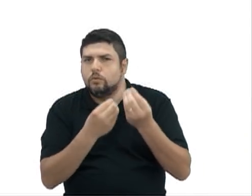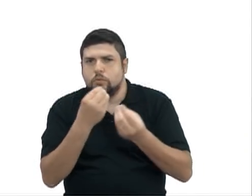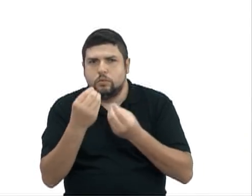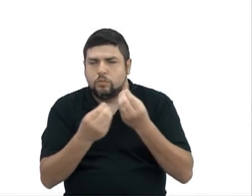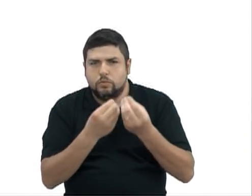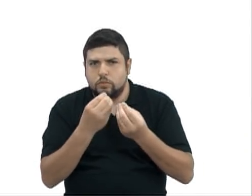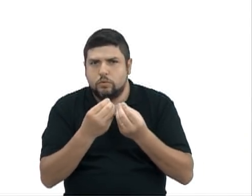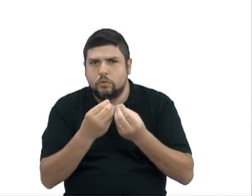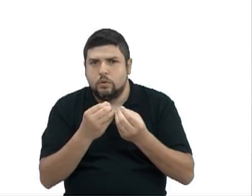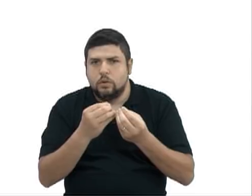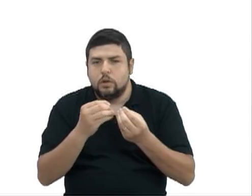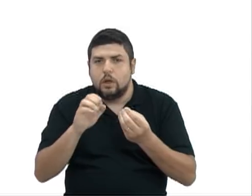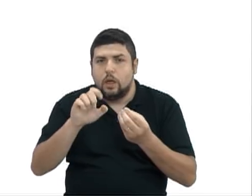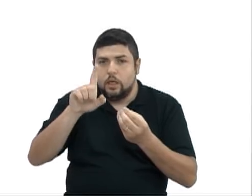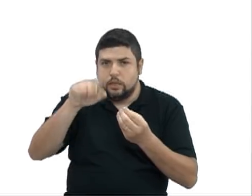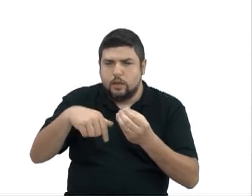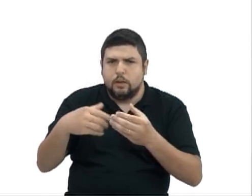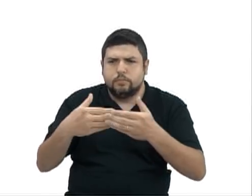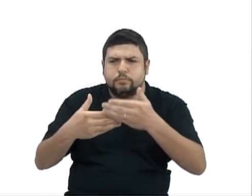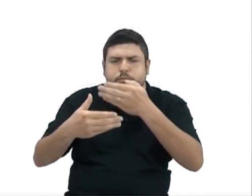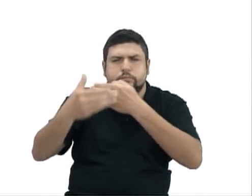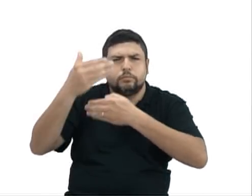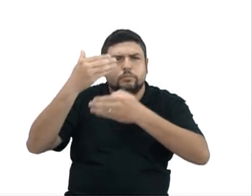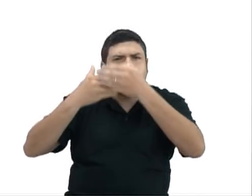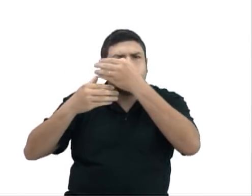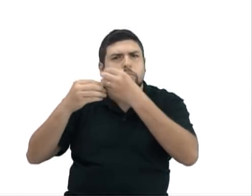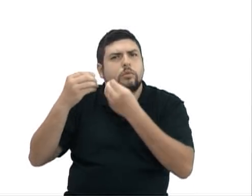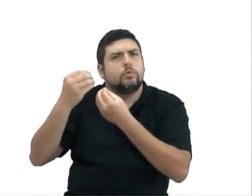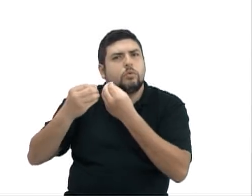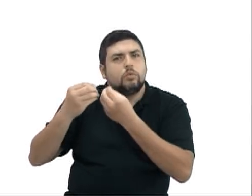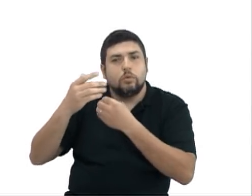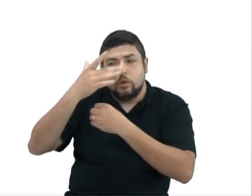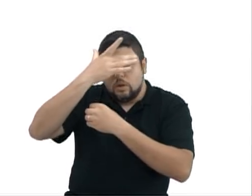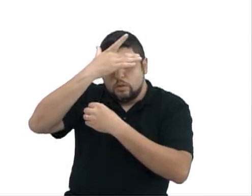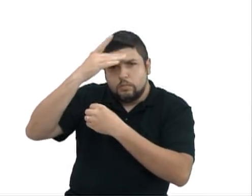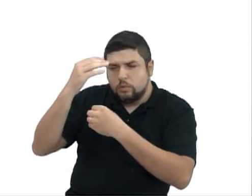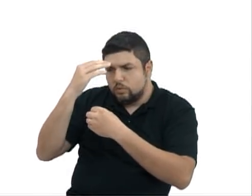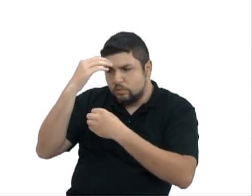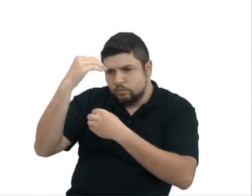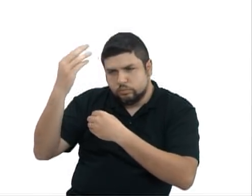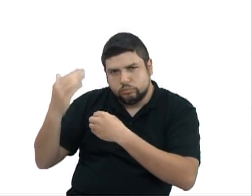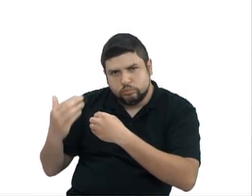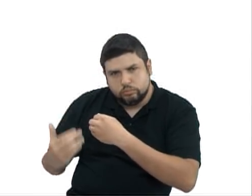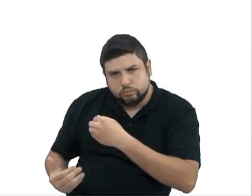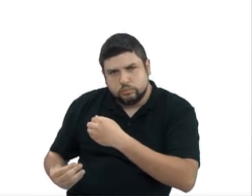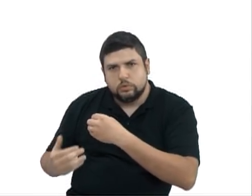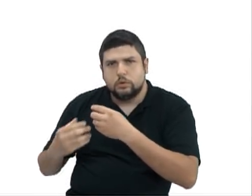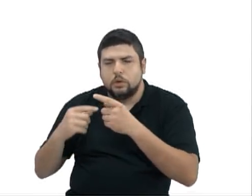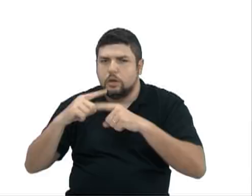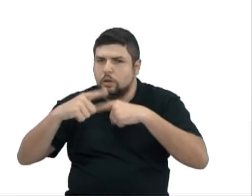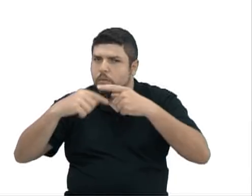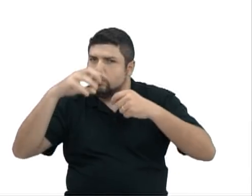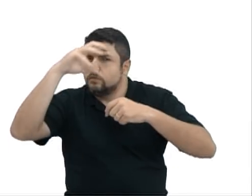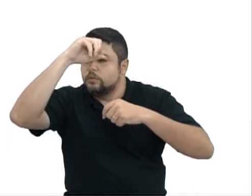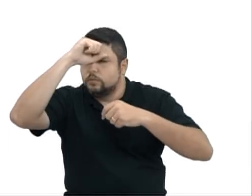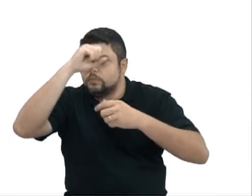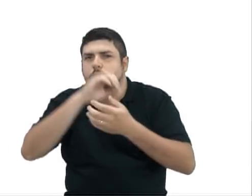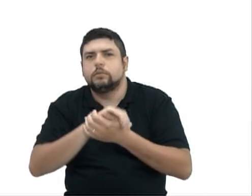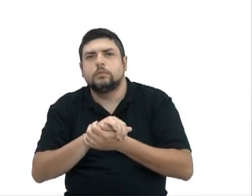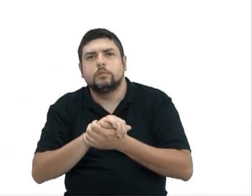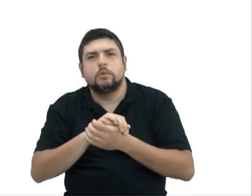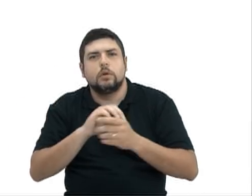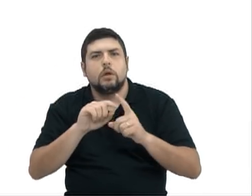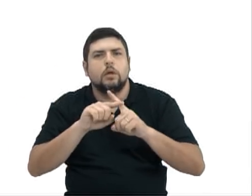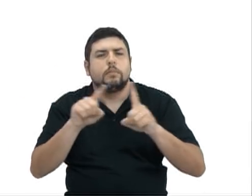tradicionalmente, eles eram pronomes de tratamento. Nós vamos aprender sobre os pronomes de tratamento. Mas eles se referem